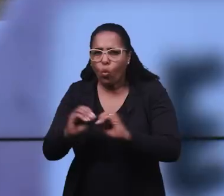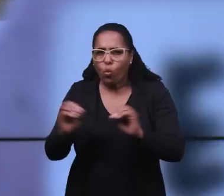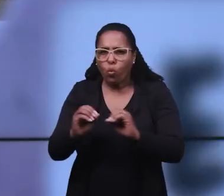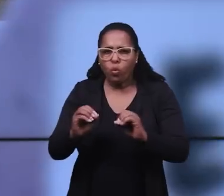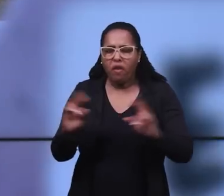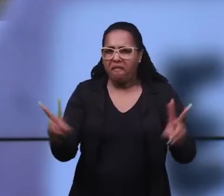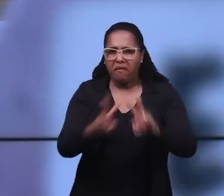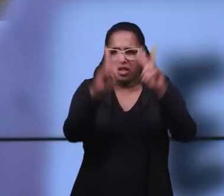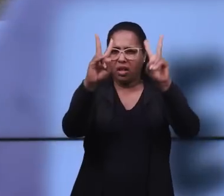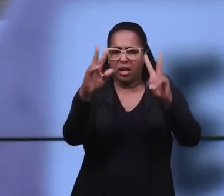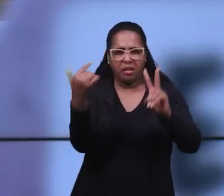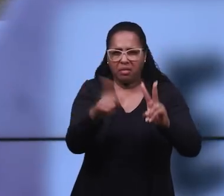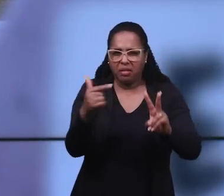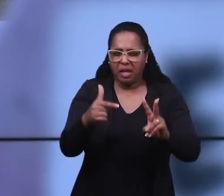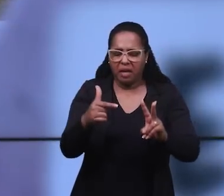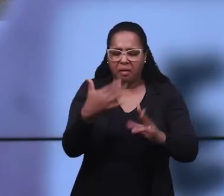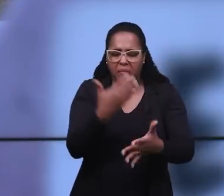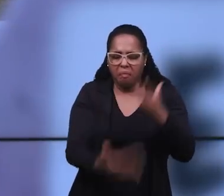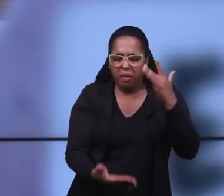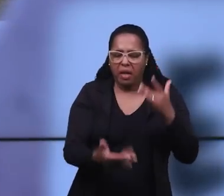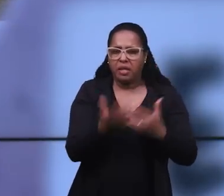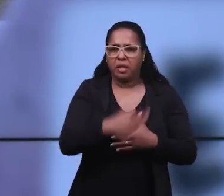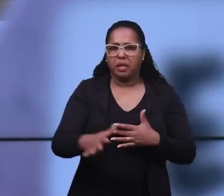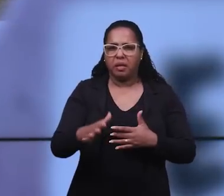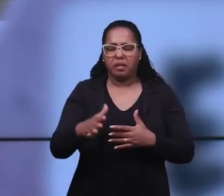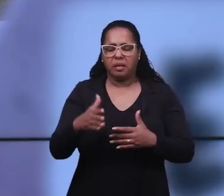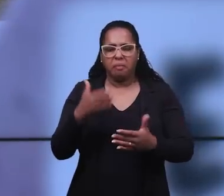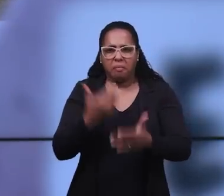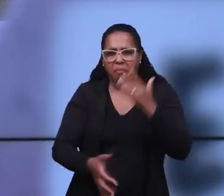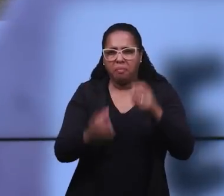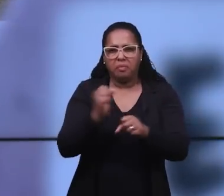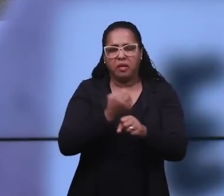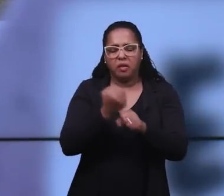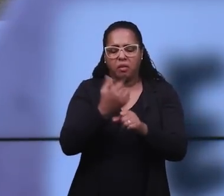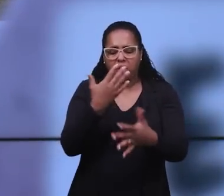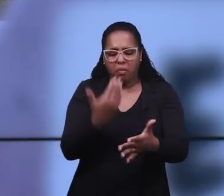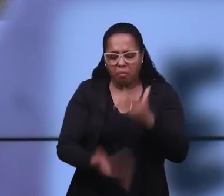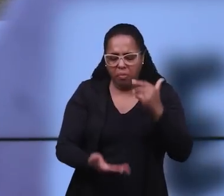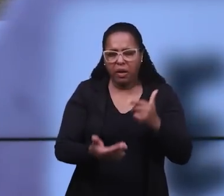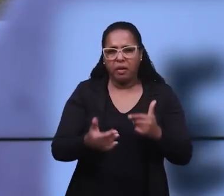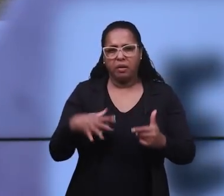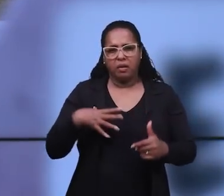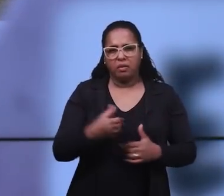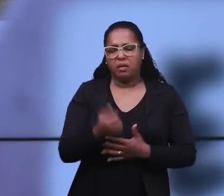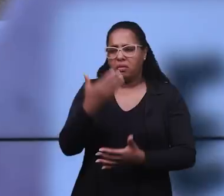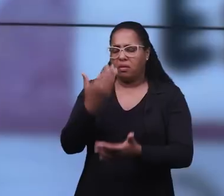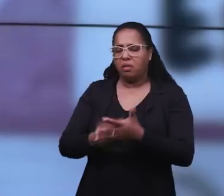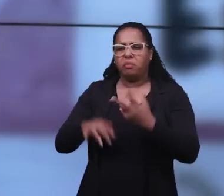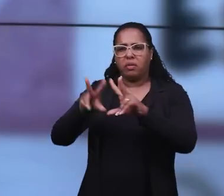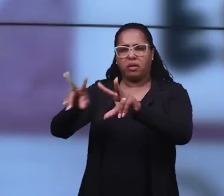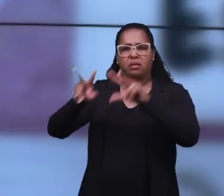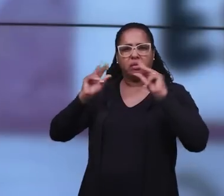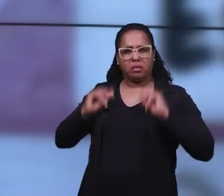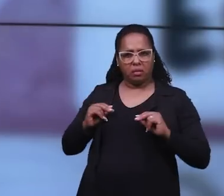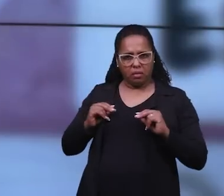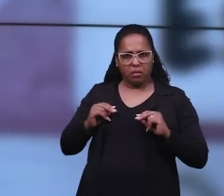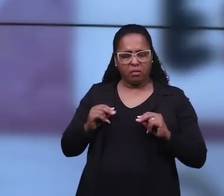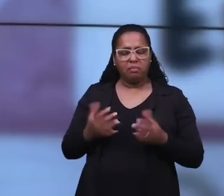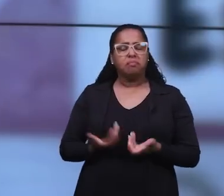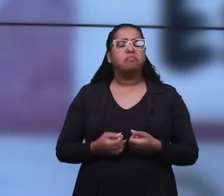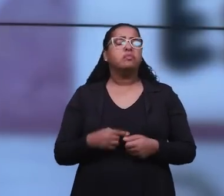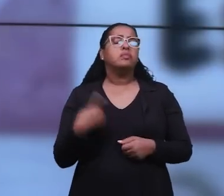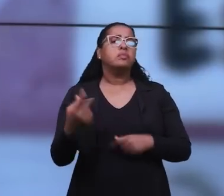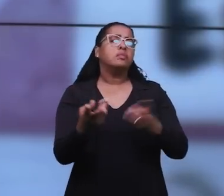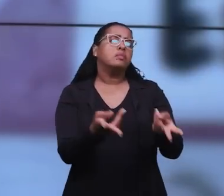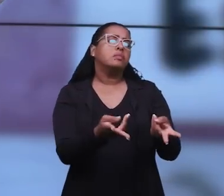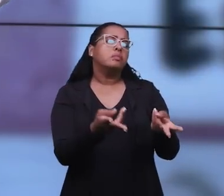perde a criança, perde a obra que o Senhor deu, perde a salvação. E também perde a herança. Nós temos